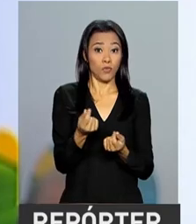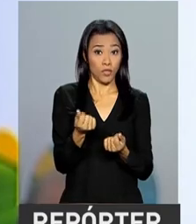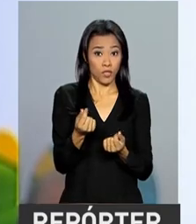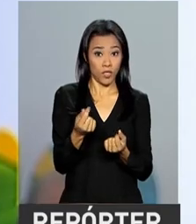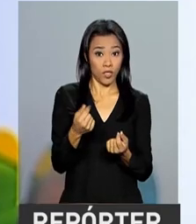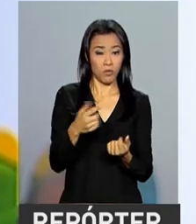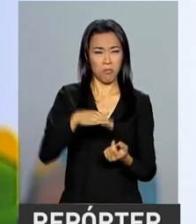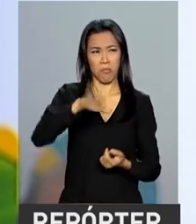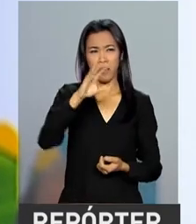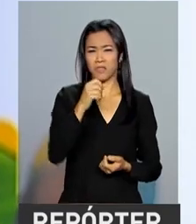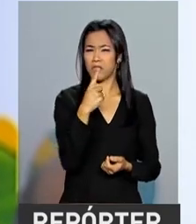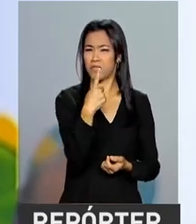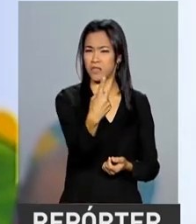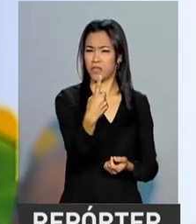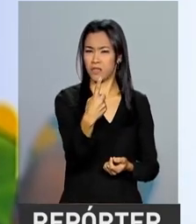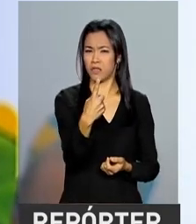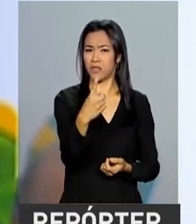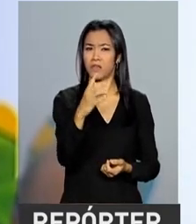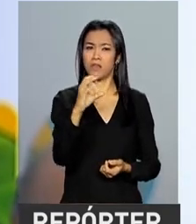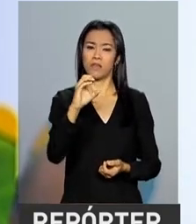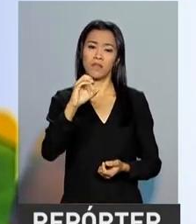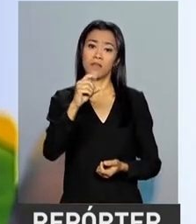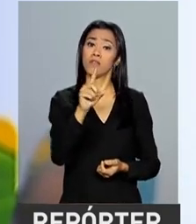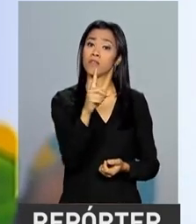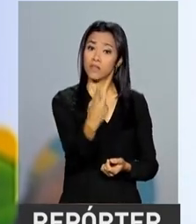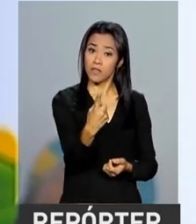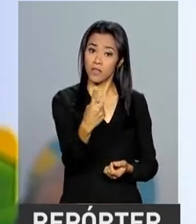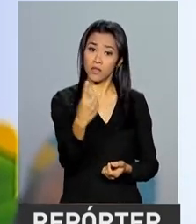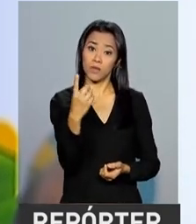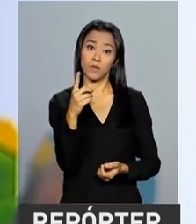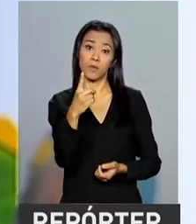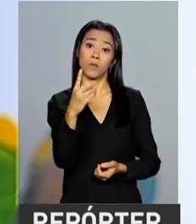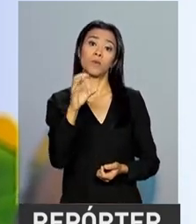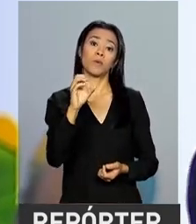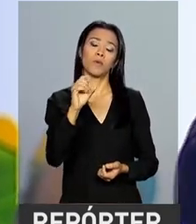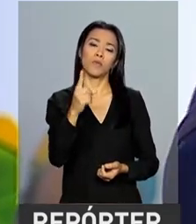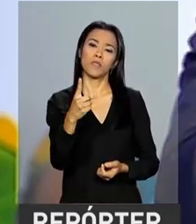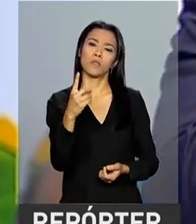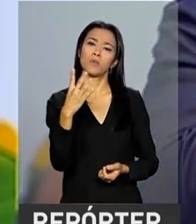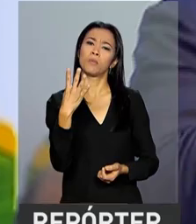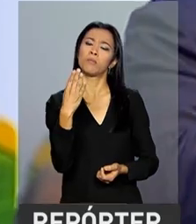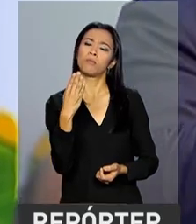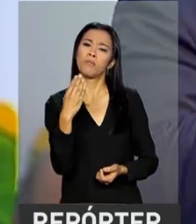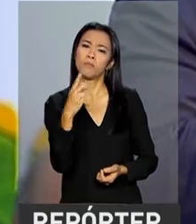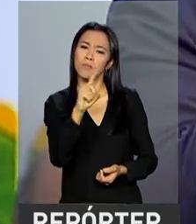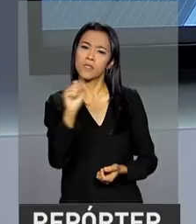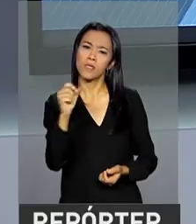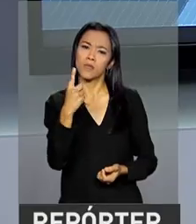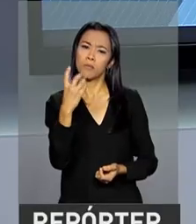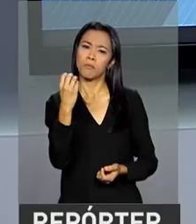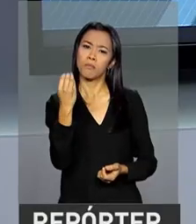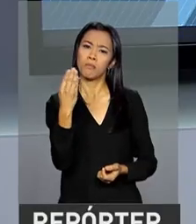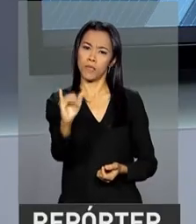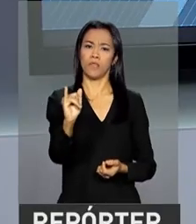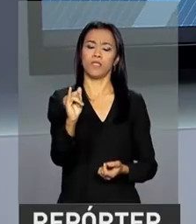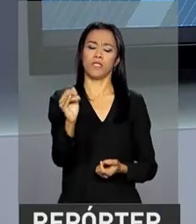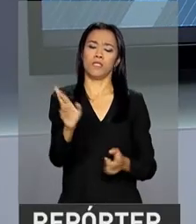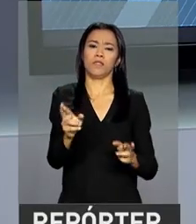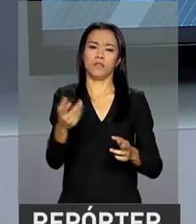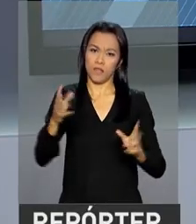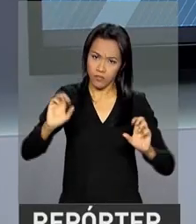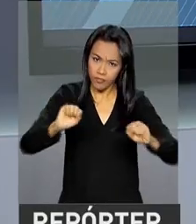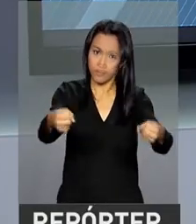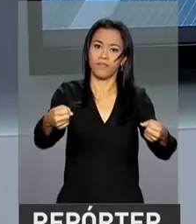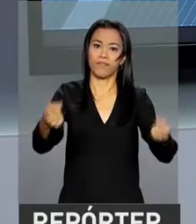mais de 7 bilhões de néis e é esse o caminho que nosso país precisa avançar o banco